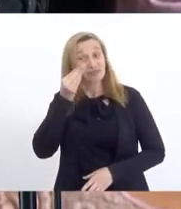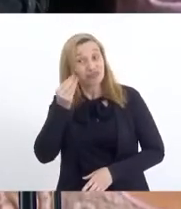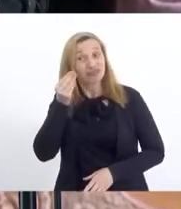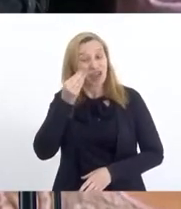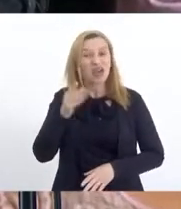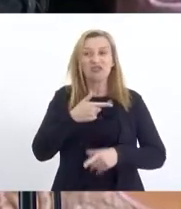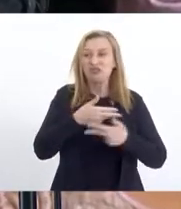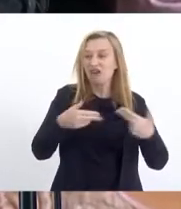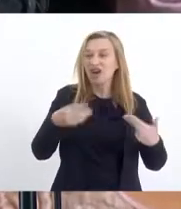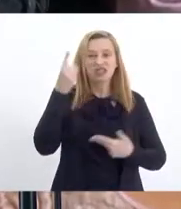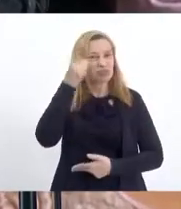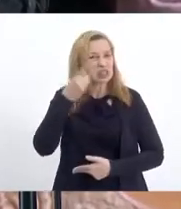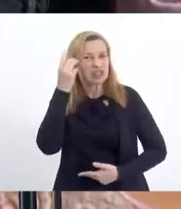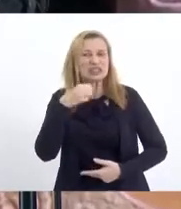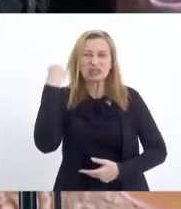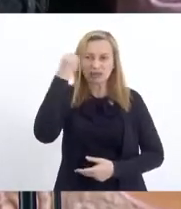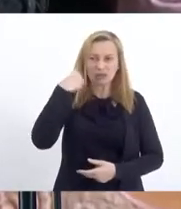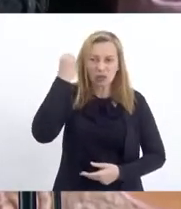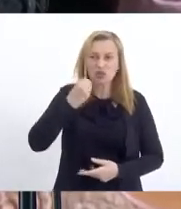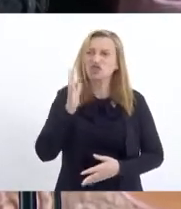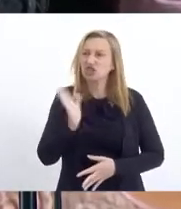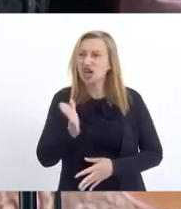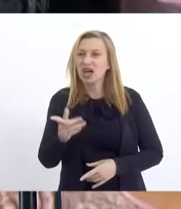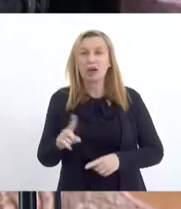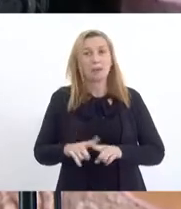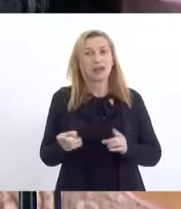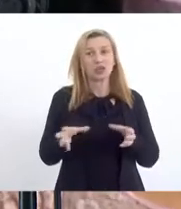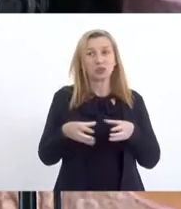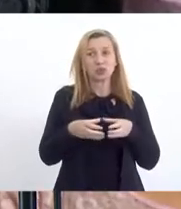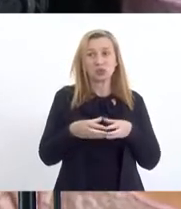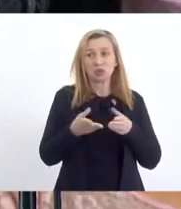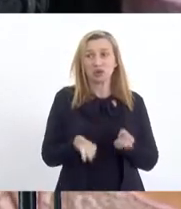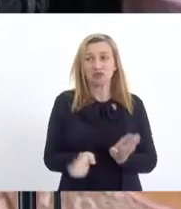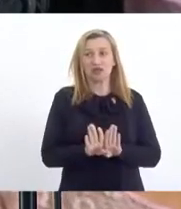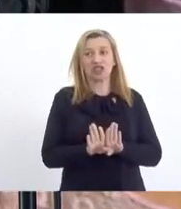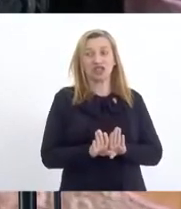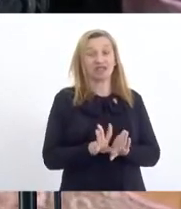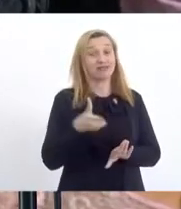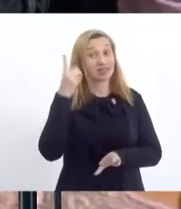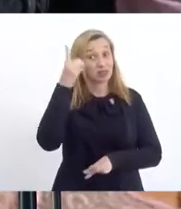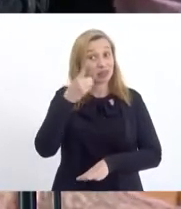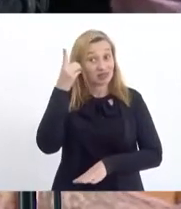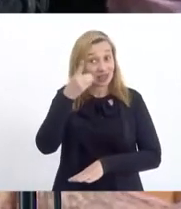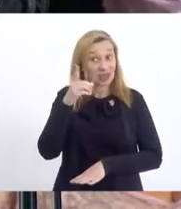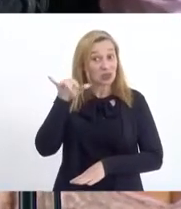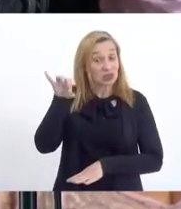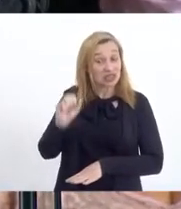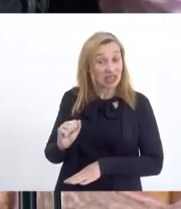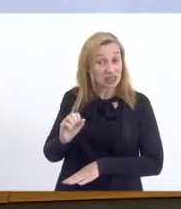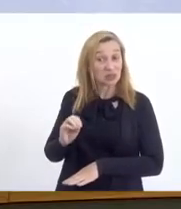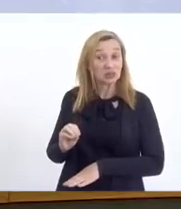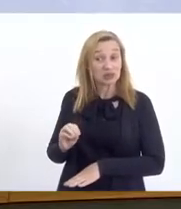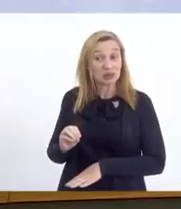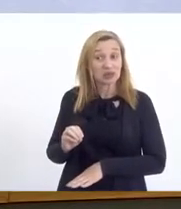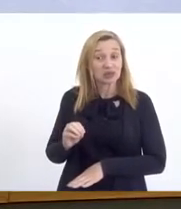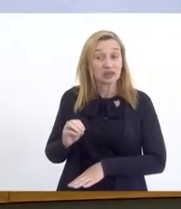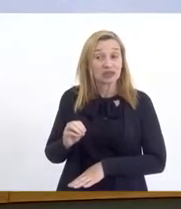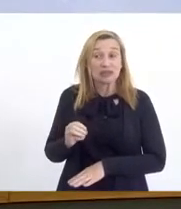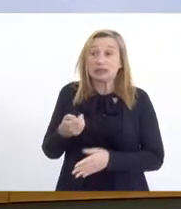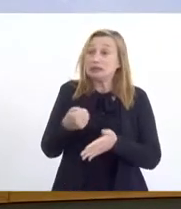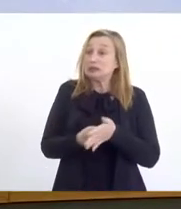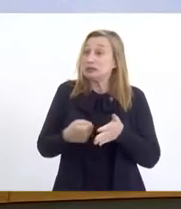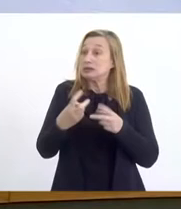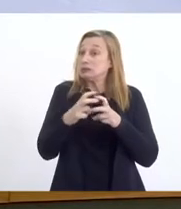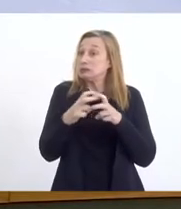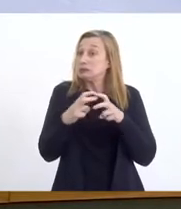deputados já tentaram, senadores já tentaram, mas esse grupo é muito fechado, deputado Luciano, do Espírito Santo, e brigam muito